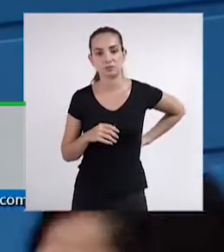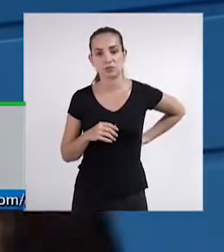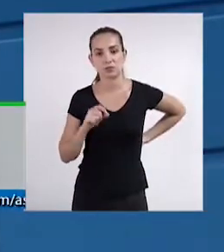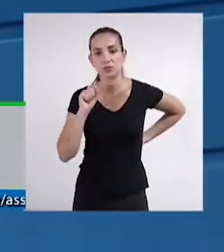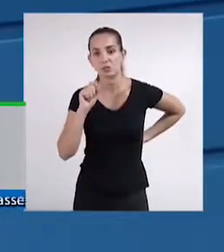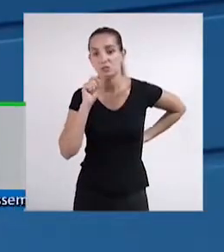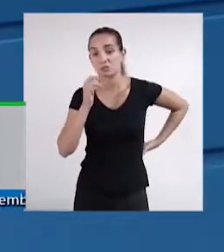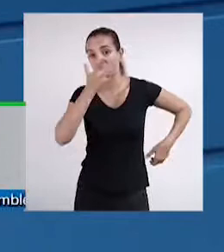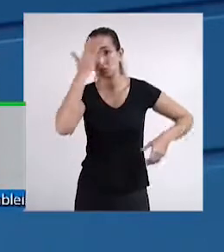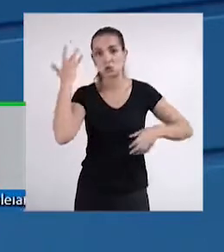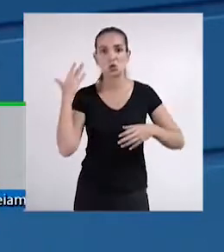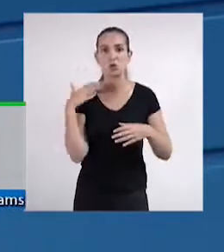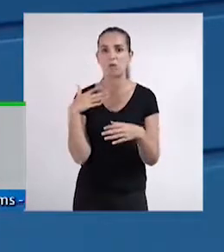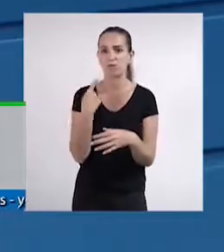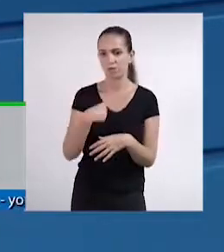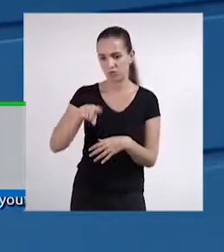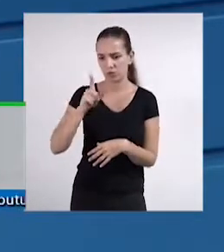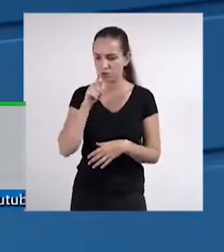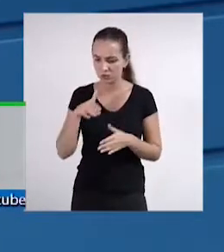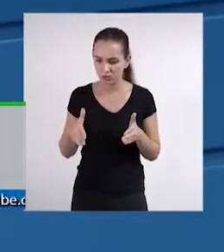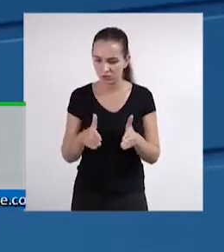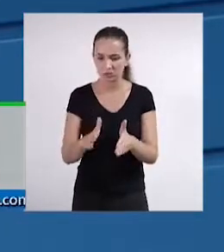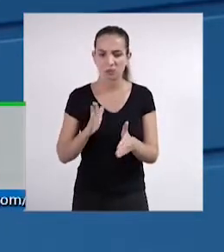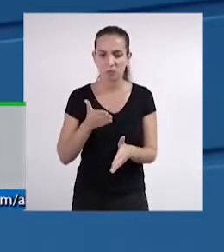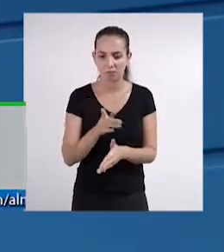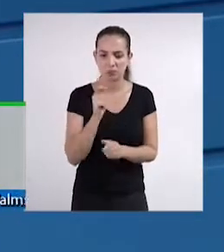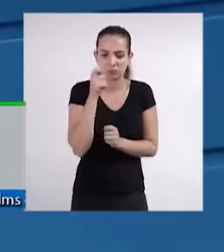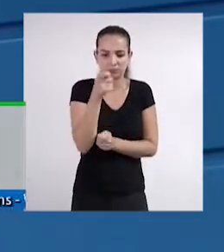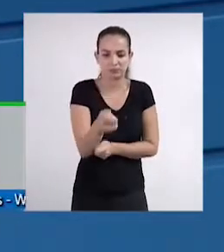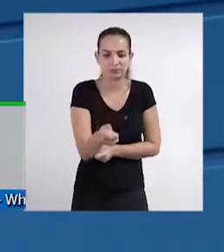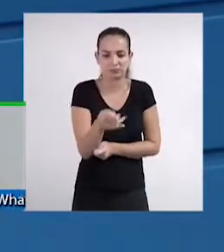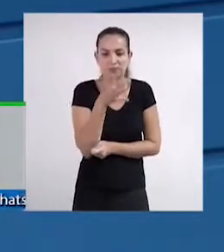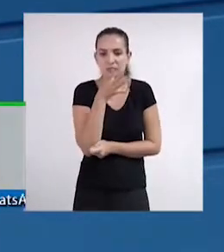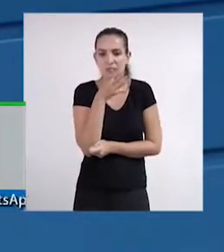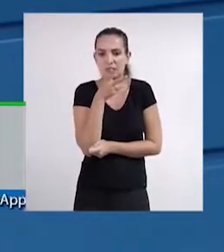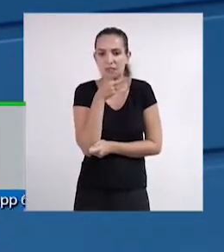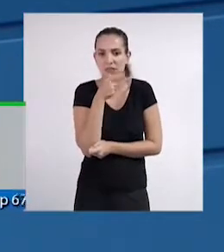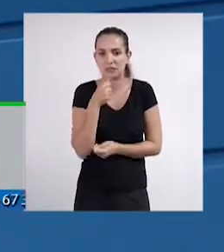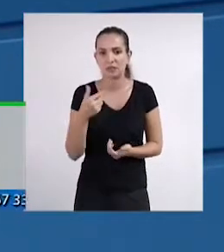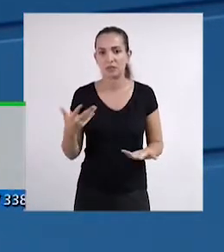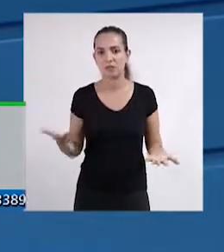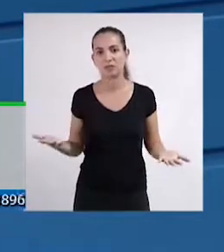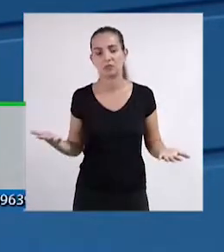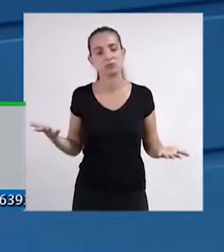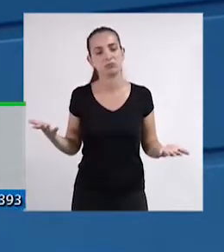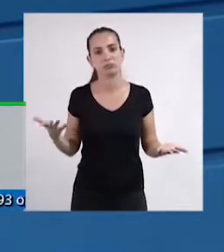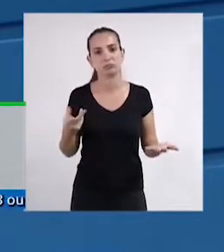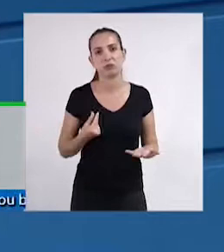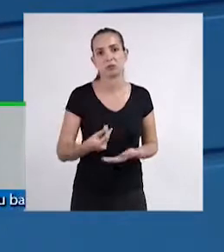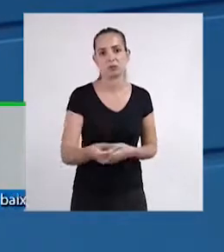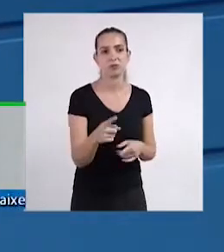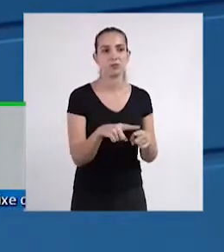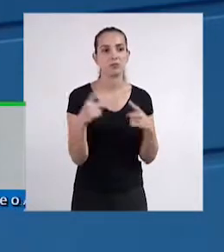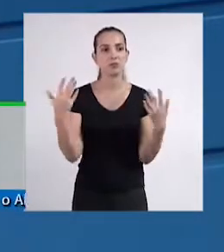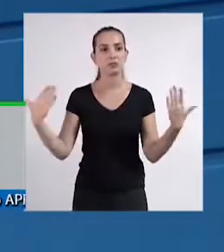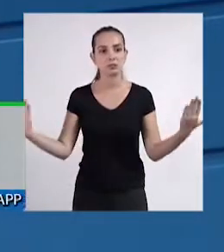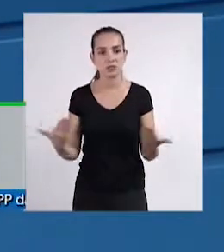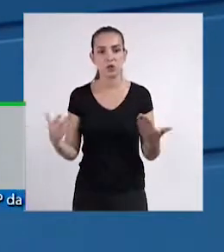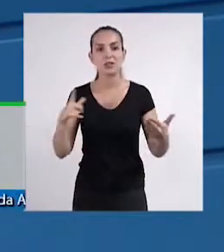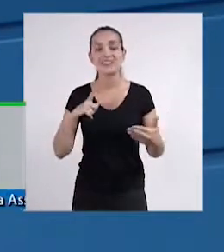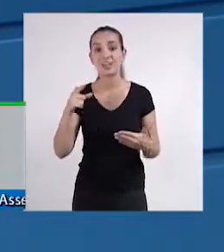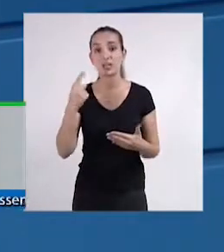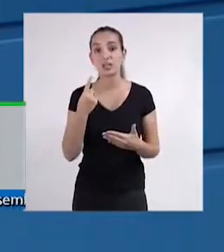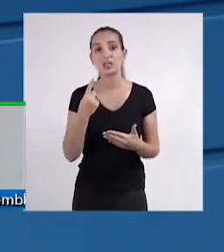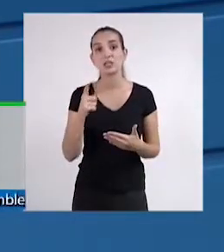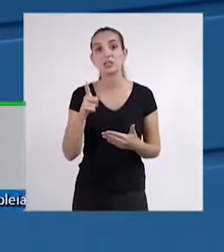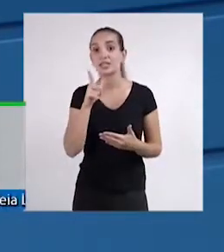é que hoje eu vejo absurdo ali no Porto Vilma, pintado de 28, 30 quilos, 40 quilos,